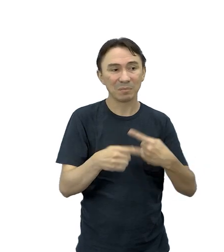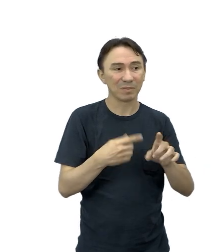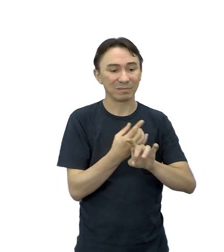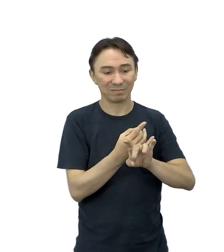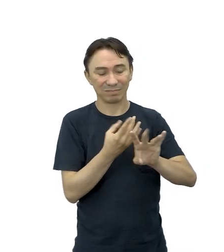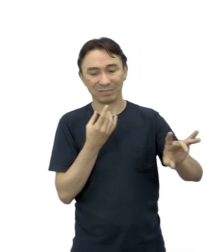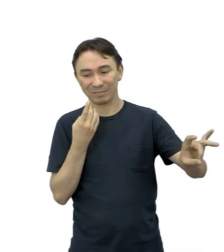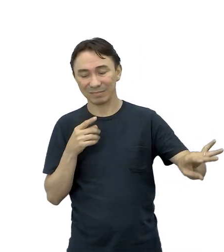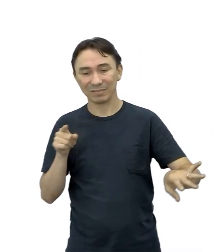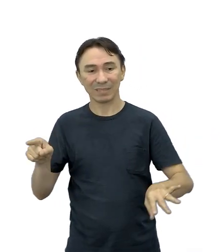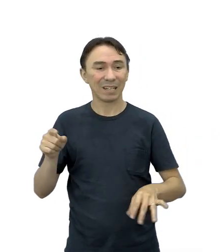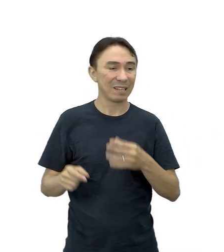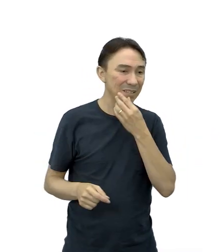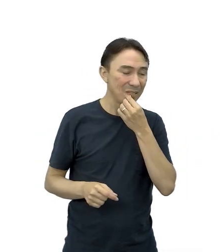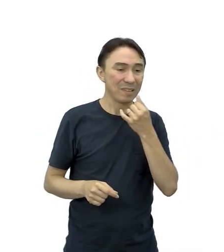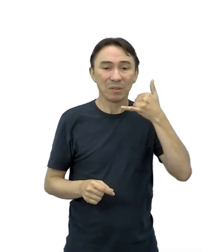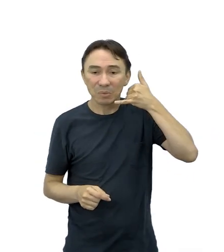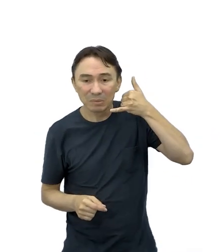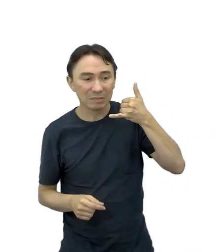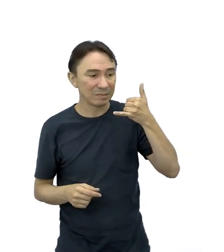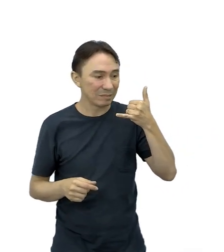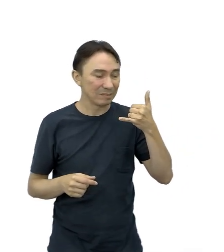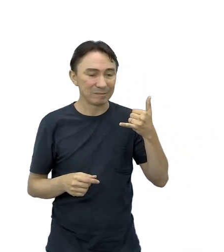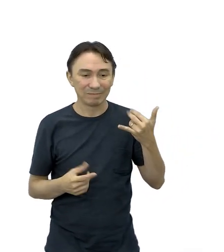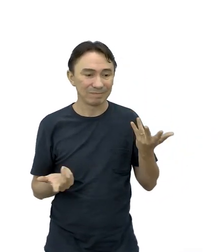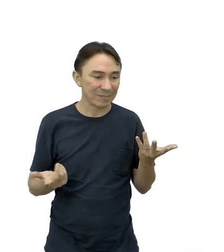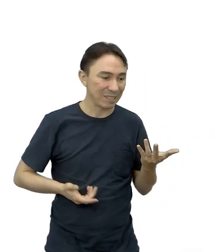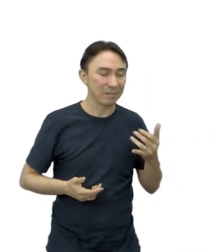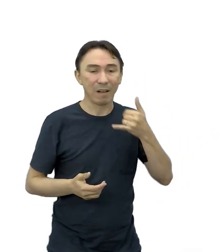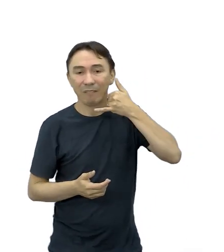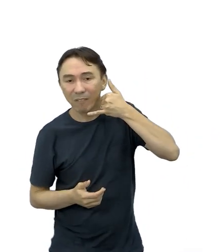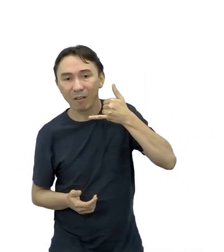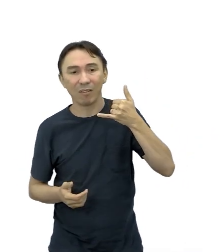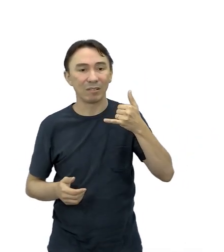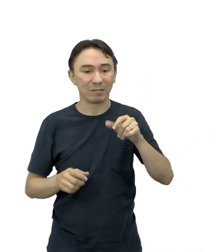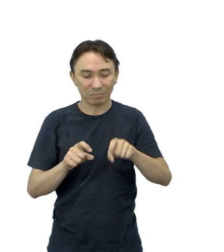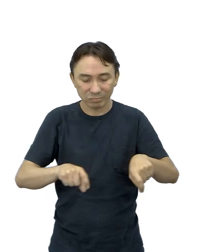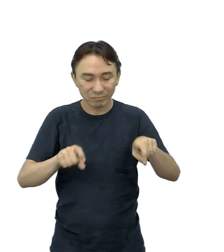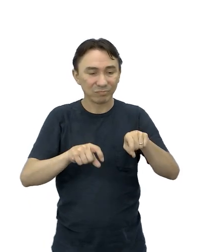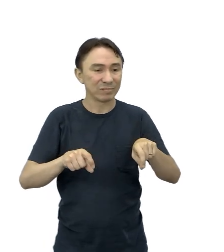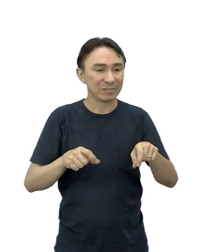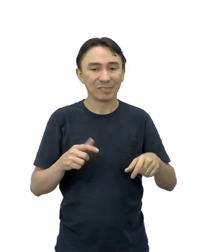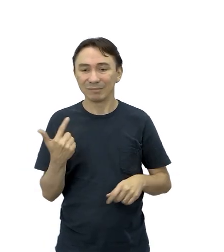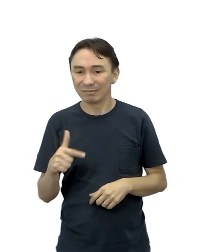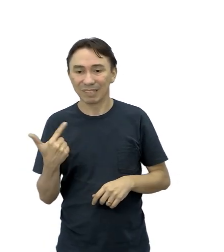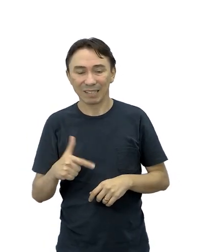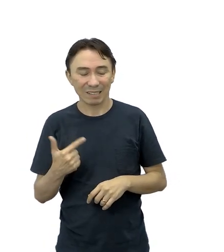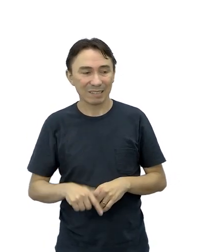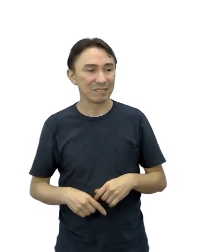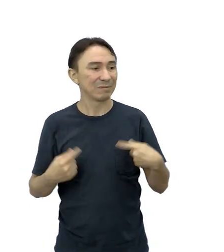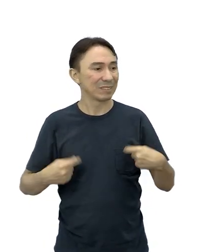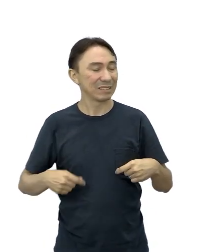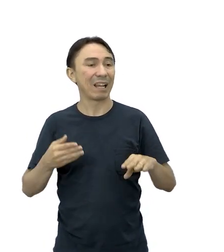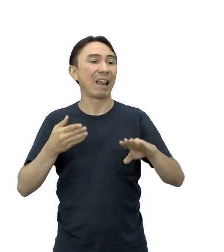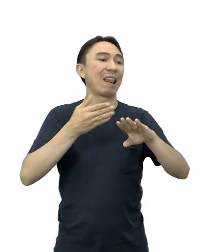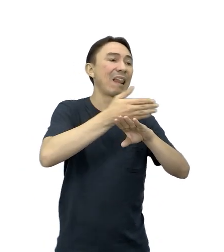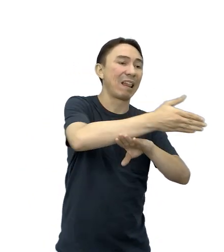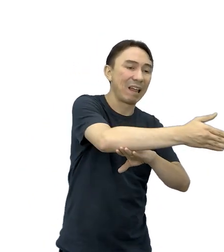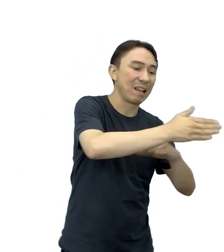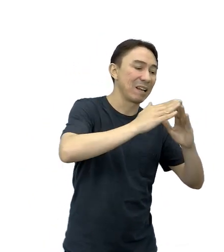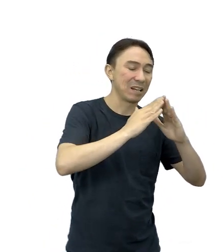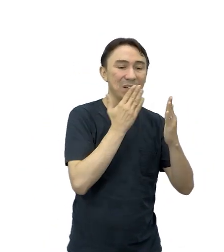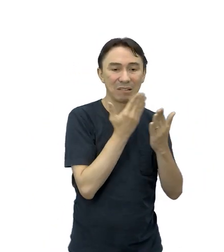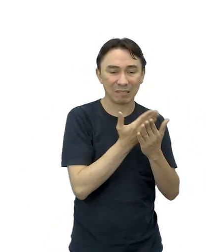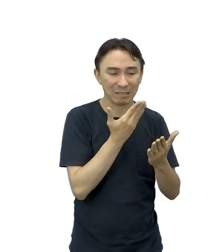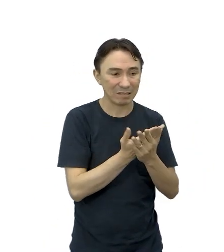não tinham, ou precisavam ir até a escola e lá, então, buscar uma prova para poder responder, depois entregar. Quer dizer, todo esse